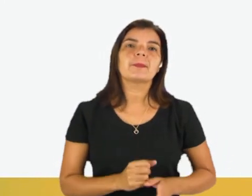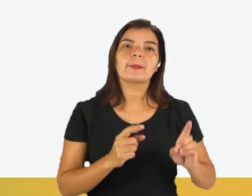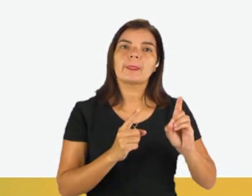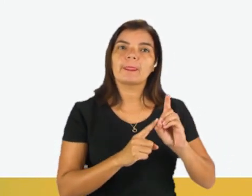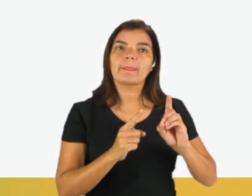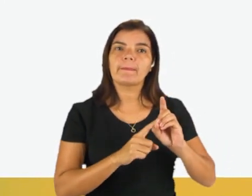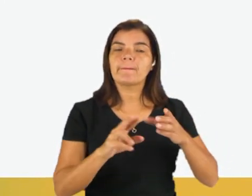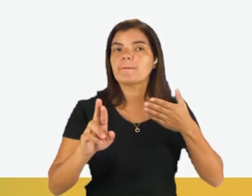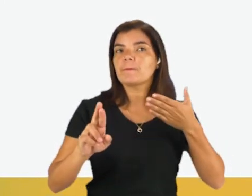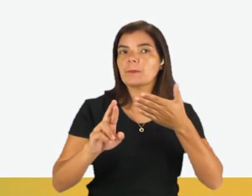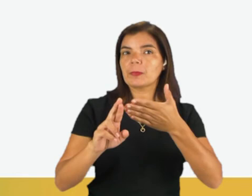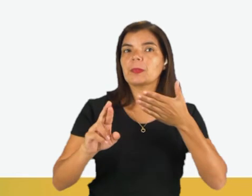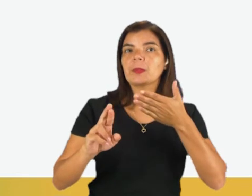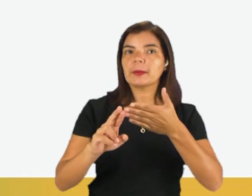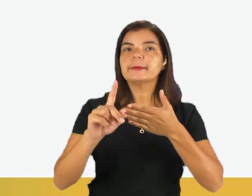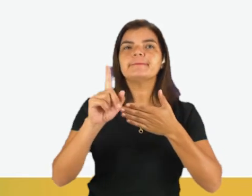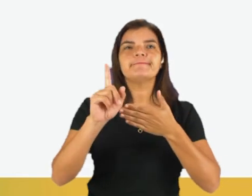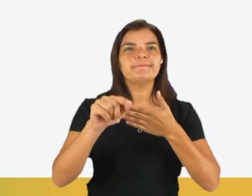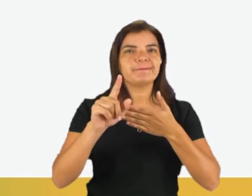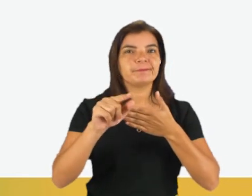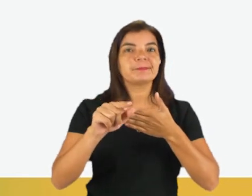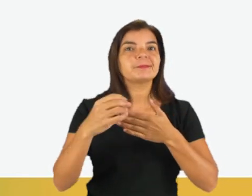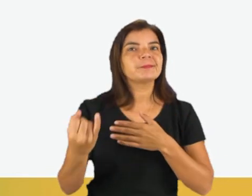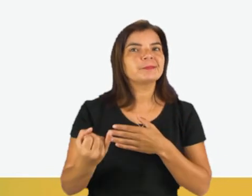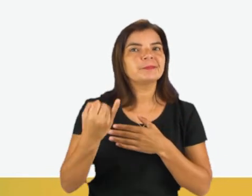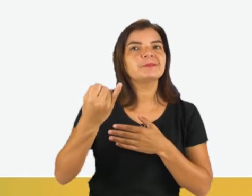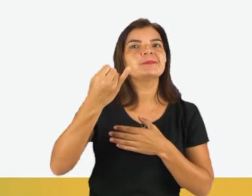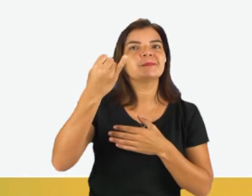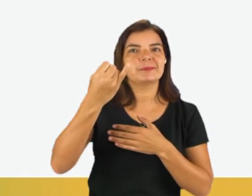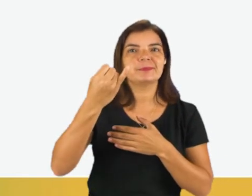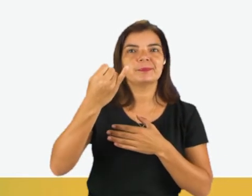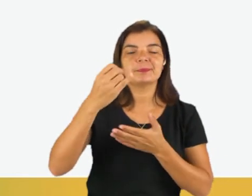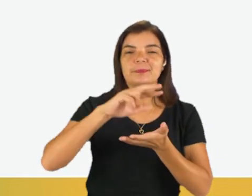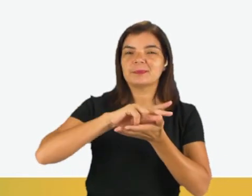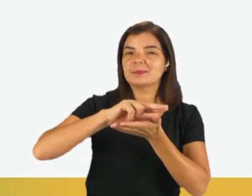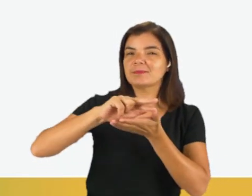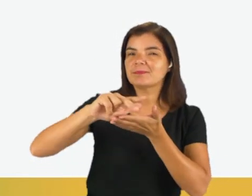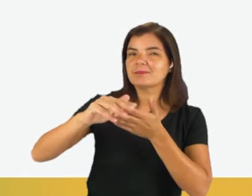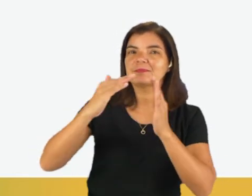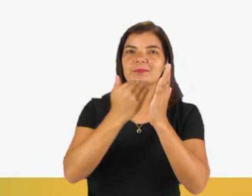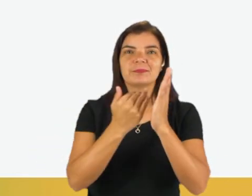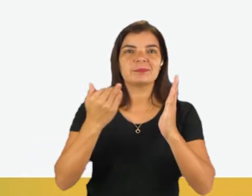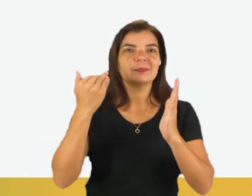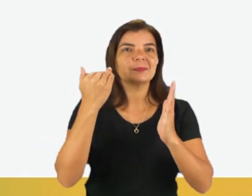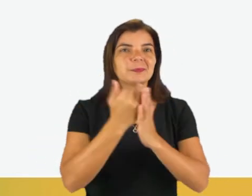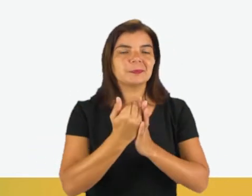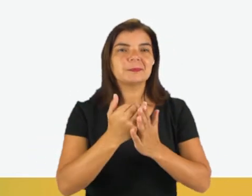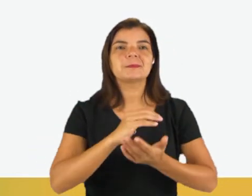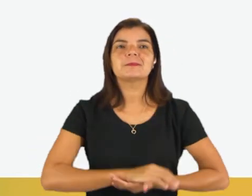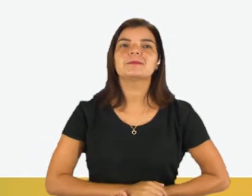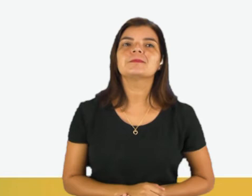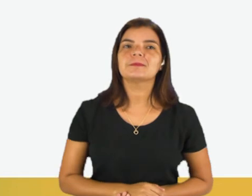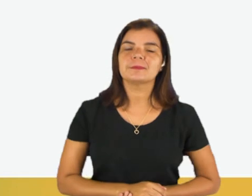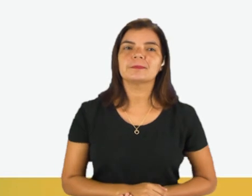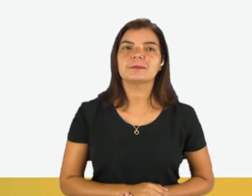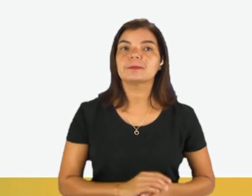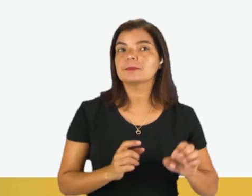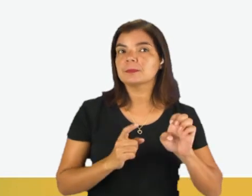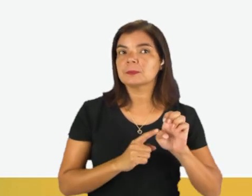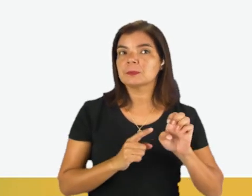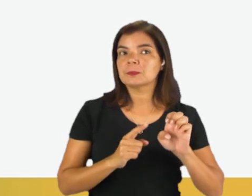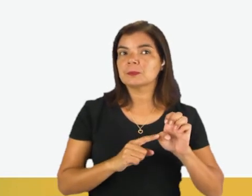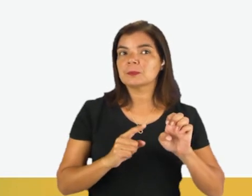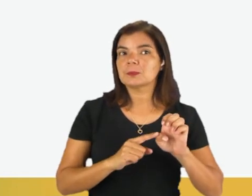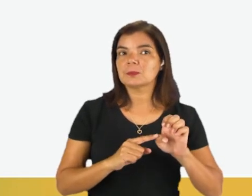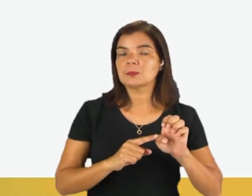mensagem. D. O referente é o elemento que se sobressai em detrimento dos